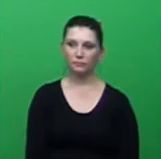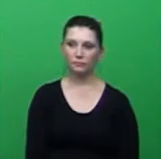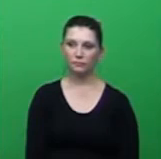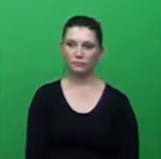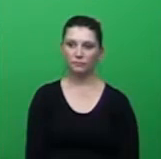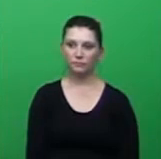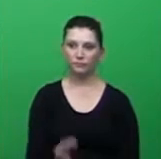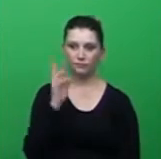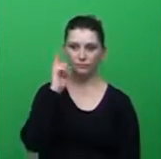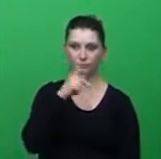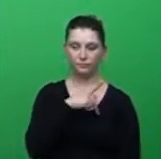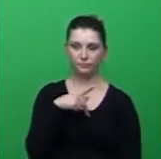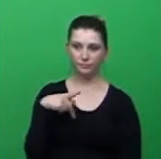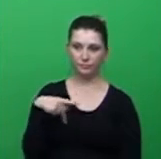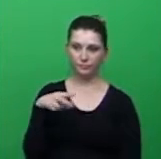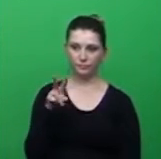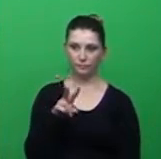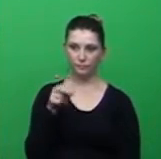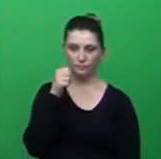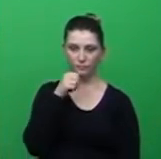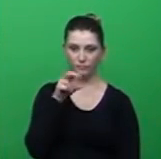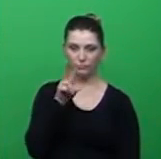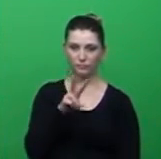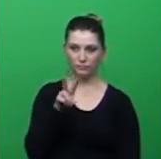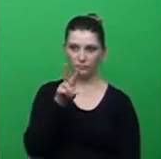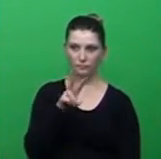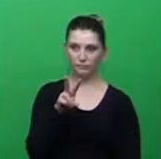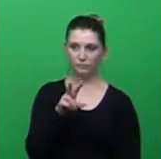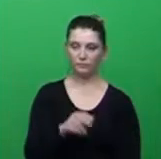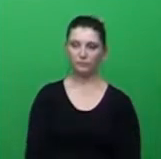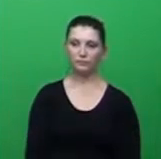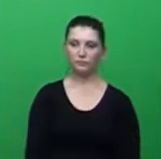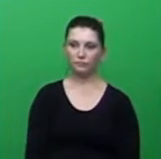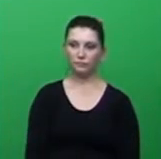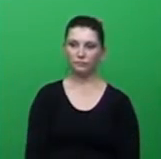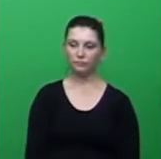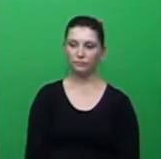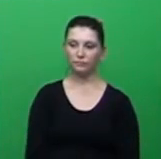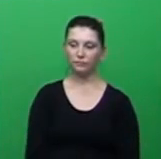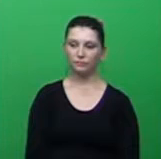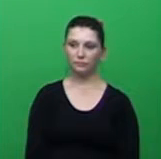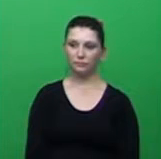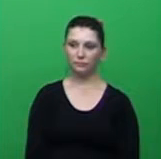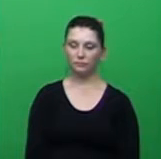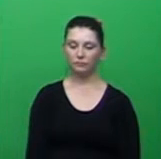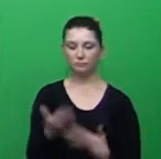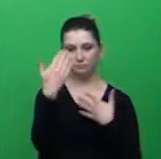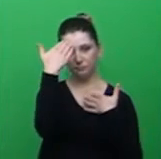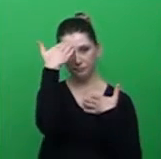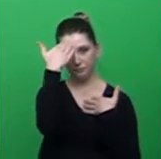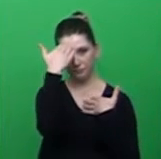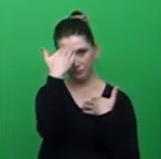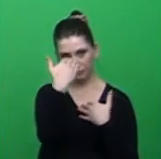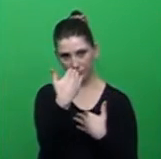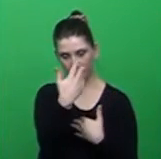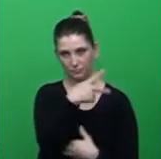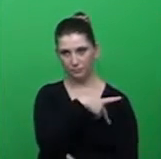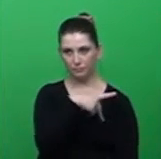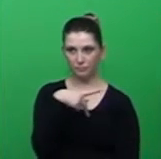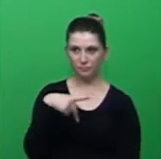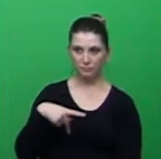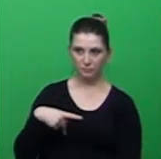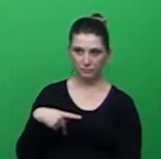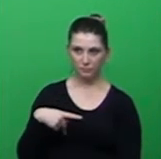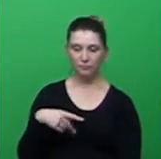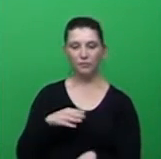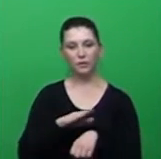Senhor presidente, senhoras vereadores, vereadoras, agradecer inicialmente, senhor presidente, todo o tempo cedido